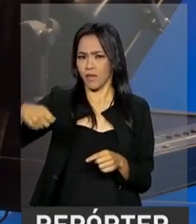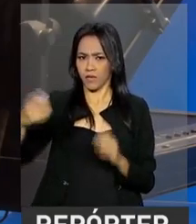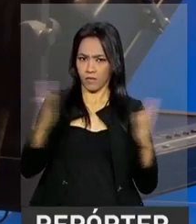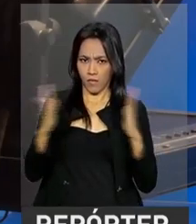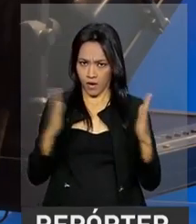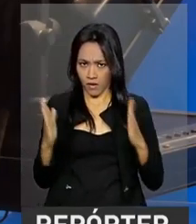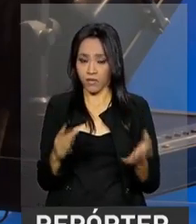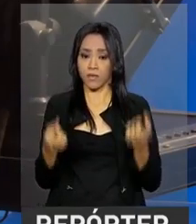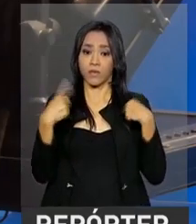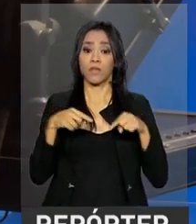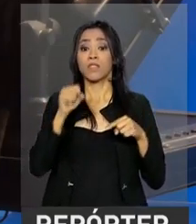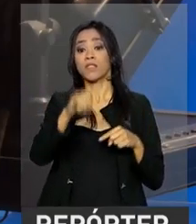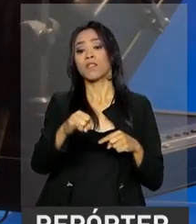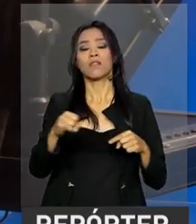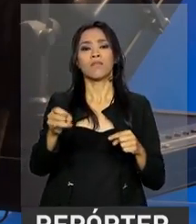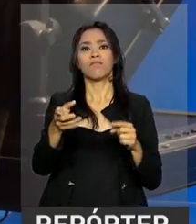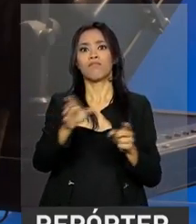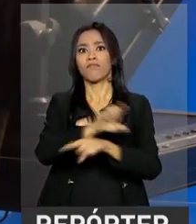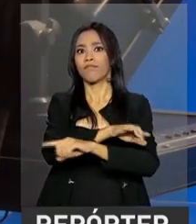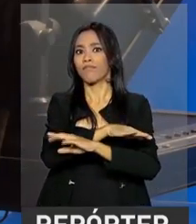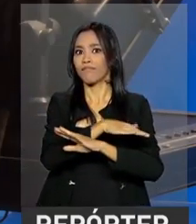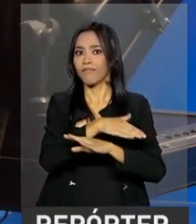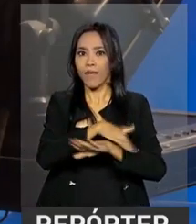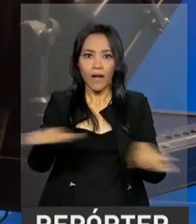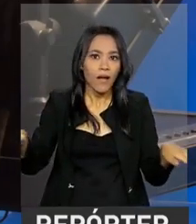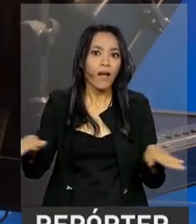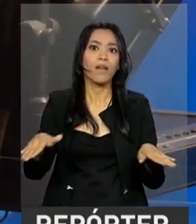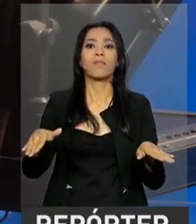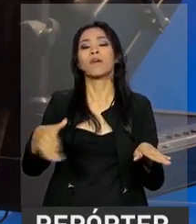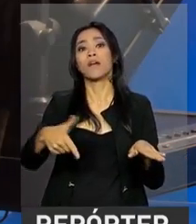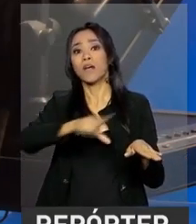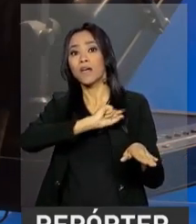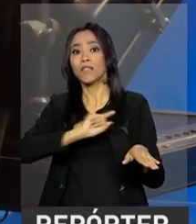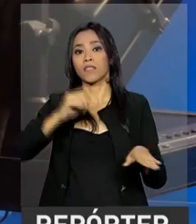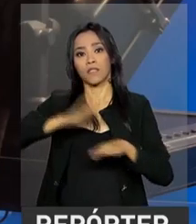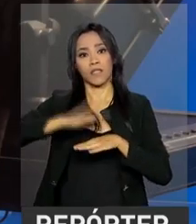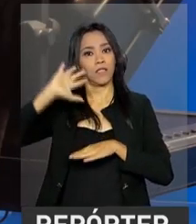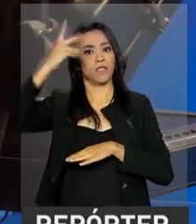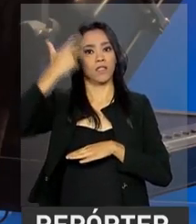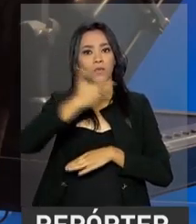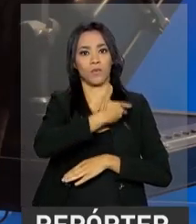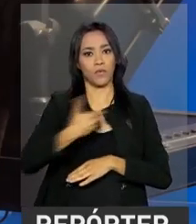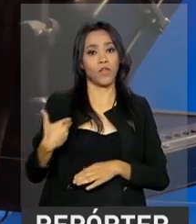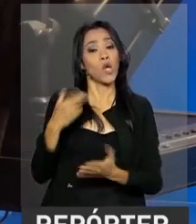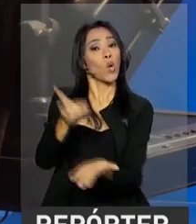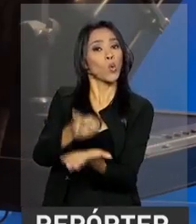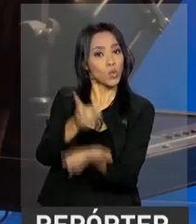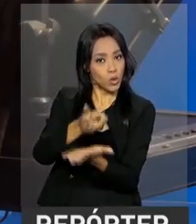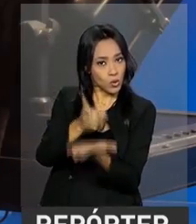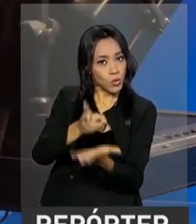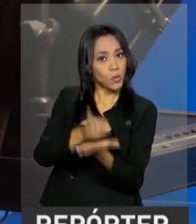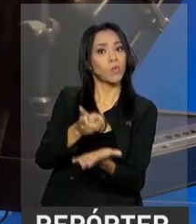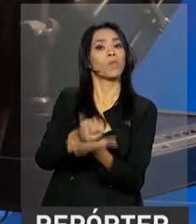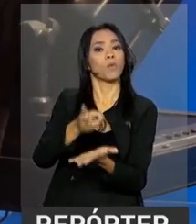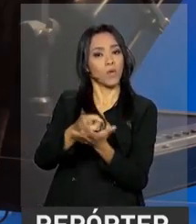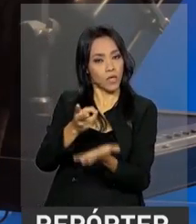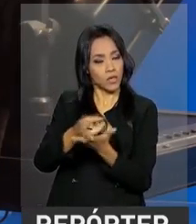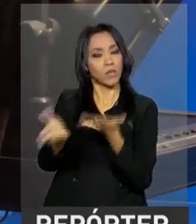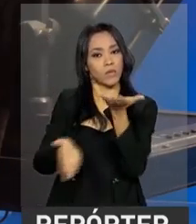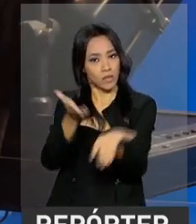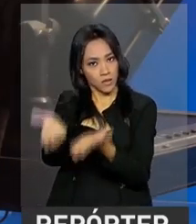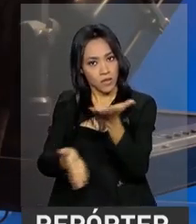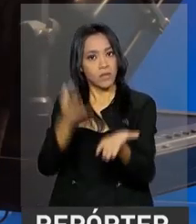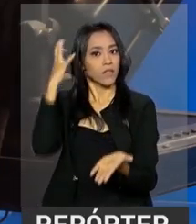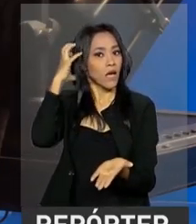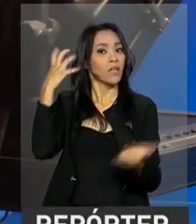caso a licença insire antes da decisão do governo pela renovação o serviço será mantido de forma provisória as